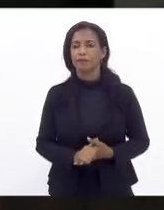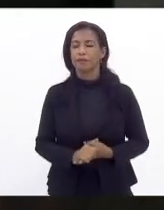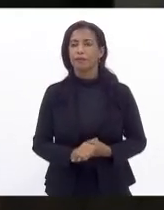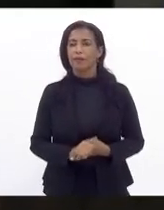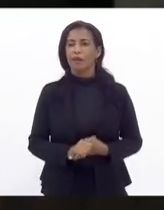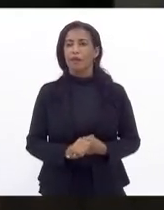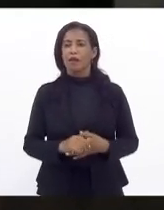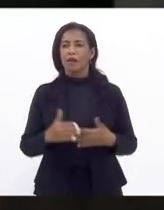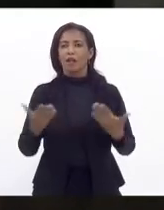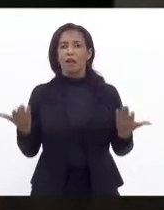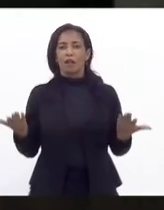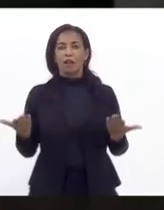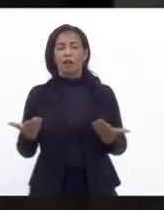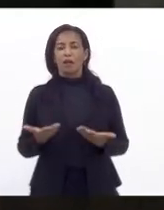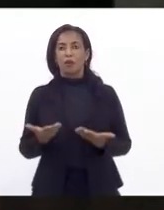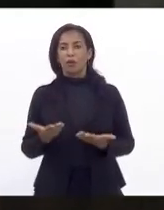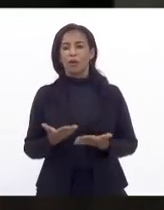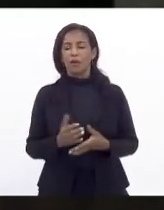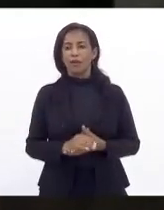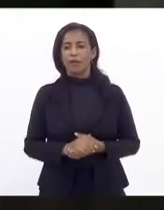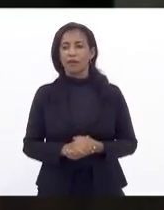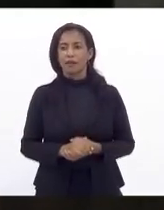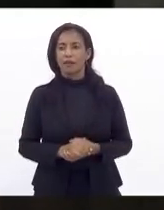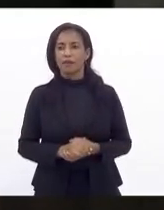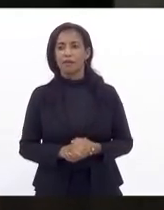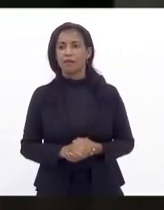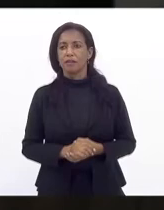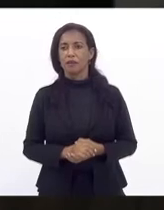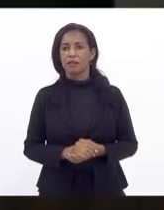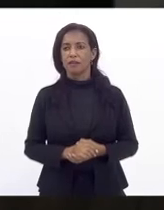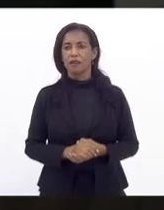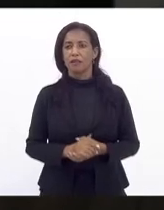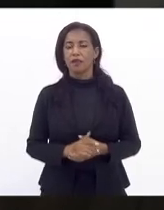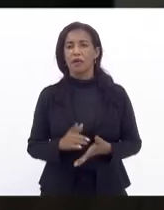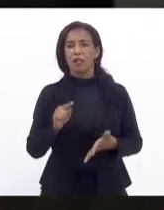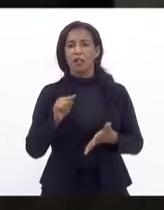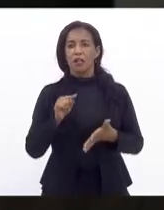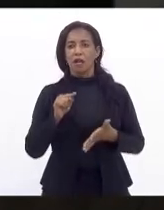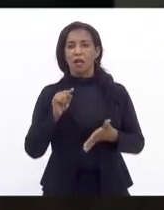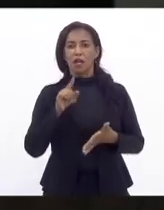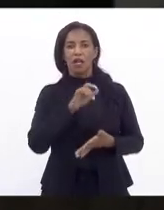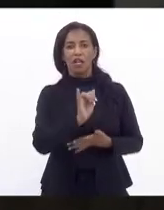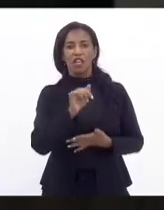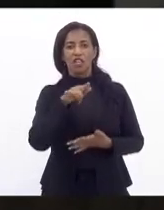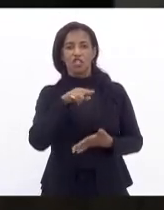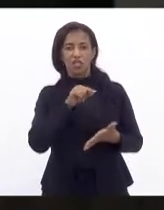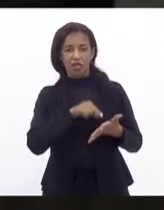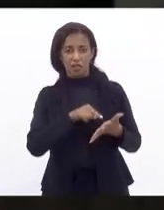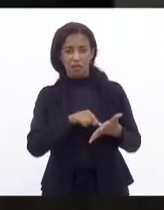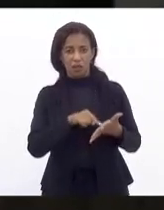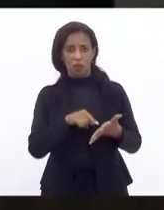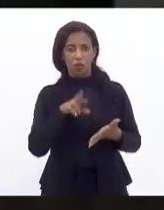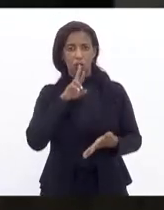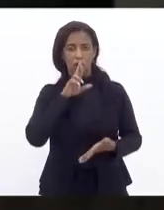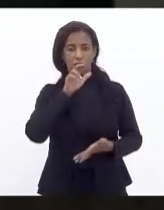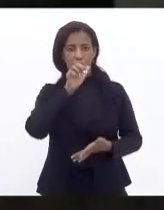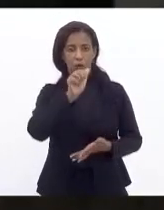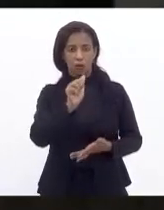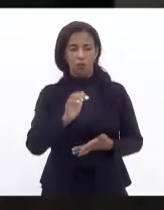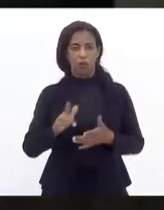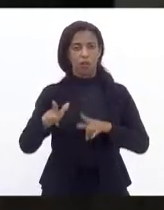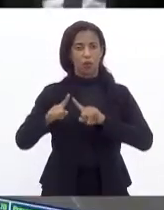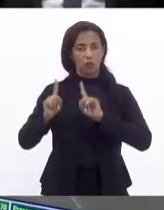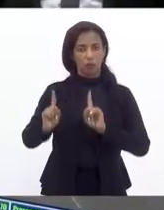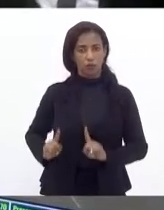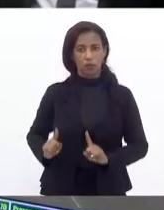também. Deputado, agora deputado, a indicação legislativa do deputado Rodrigo Amorim, em relação aos